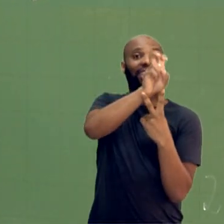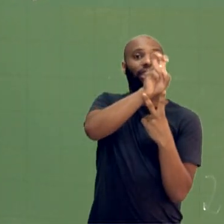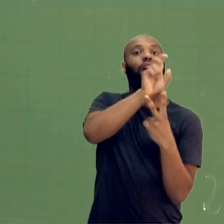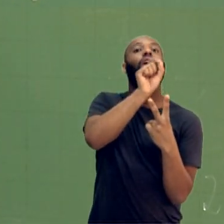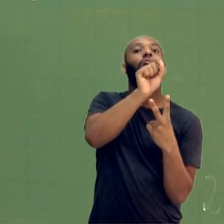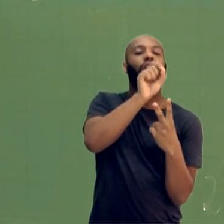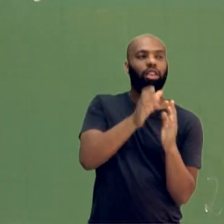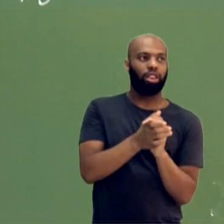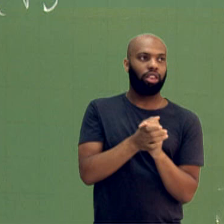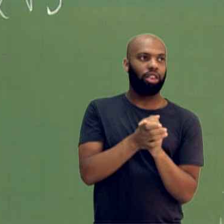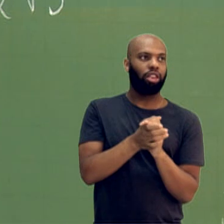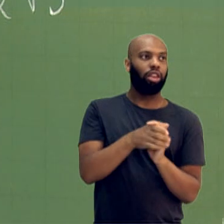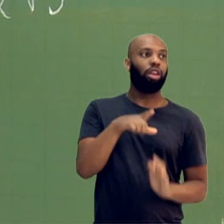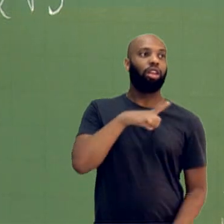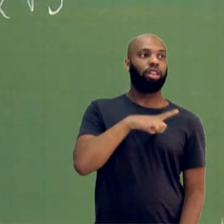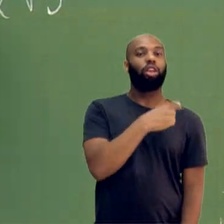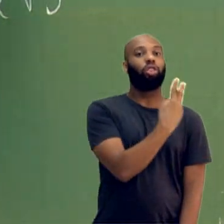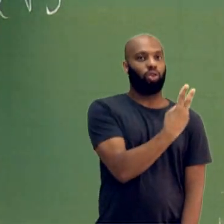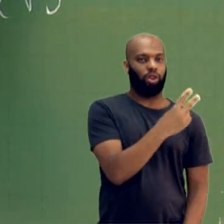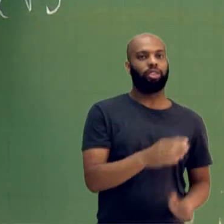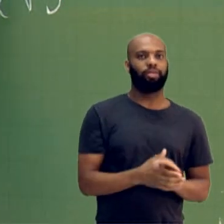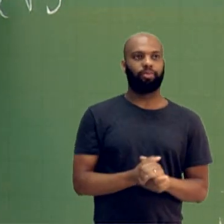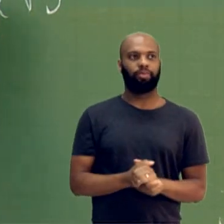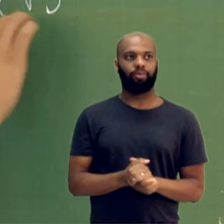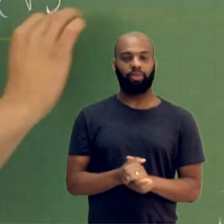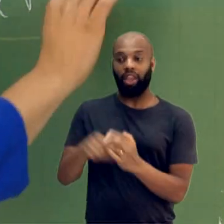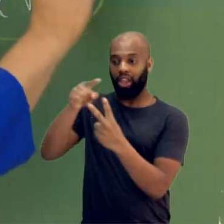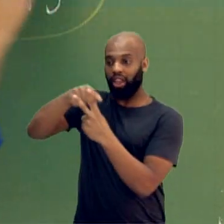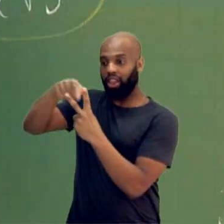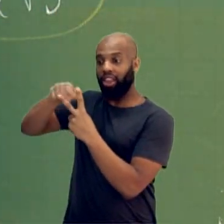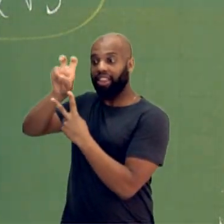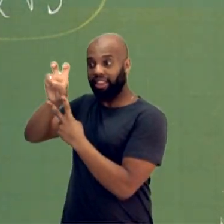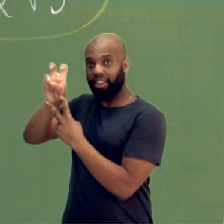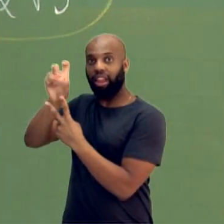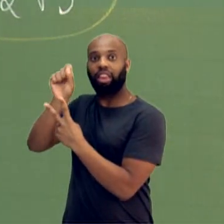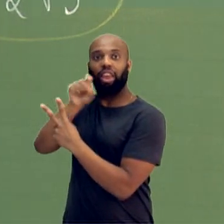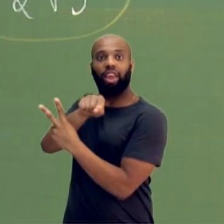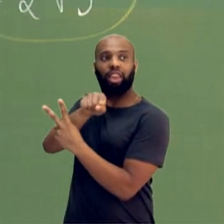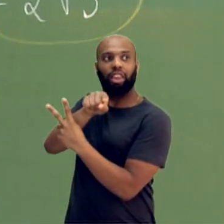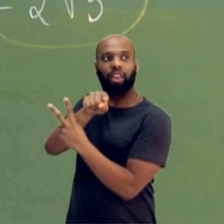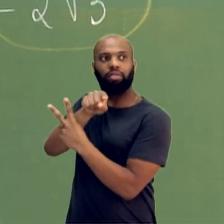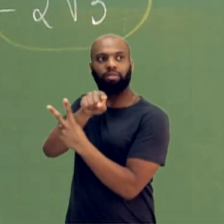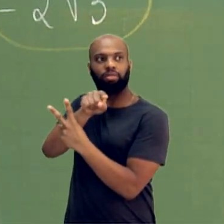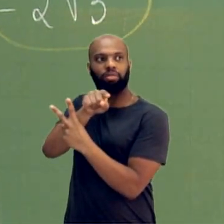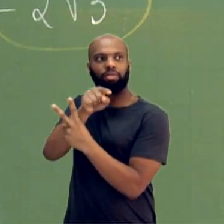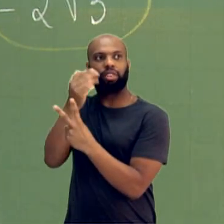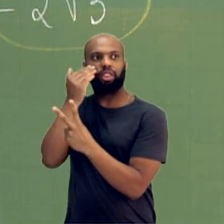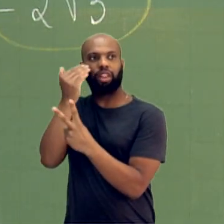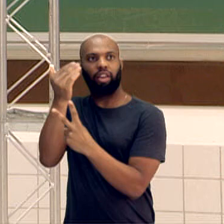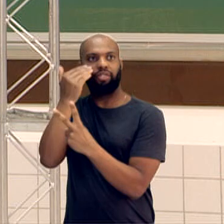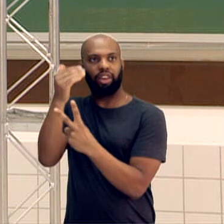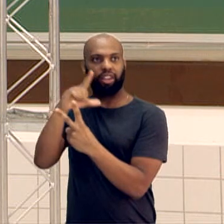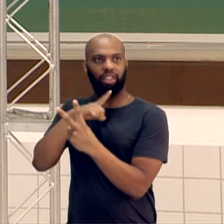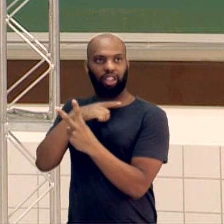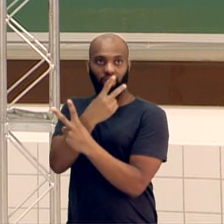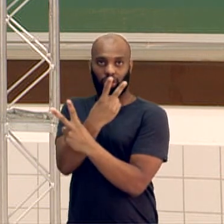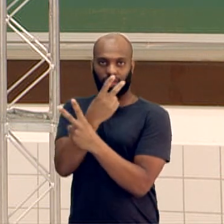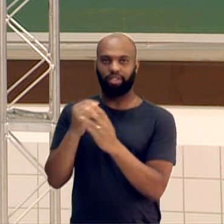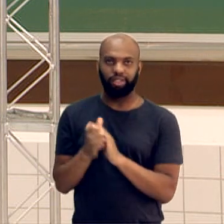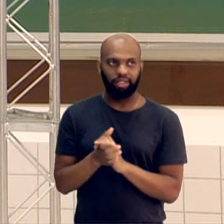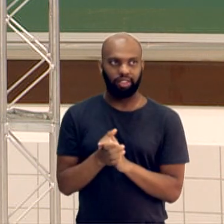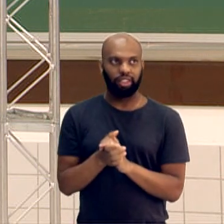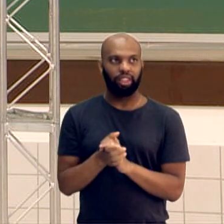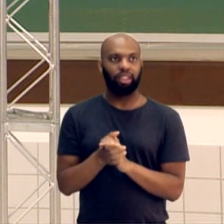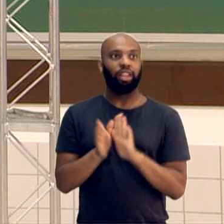Ó, primeiro elemento e raiz quinta. Quem é? Segundo elemento. Presta atenção. Não